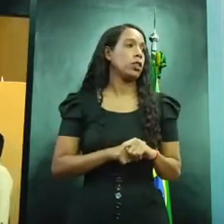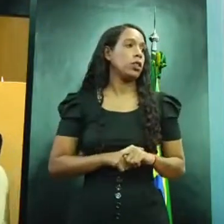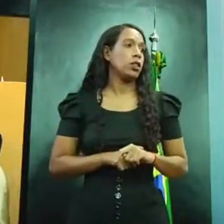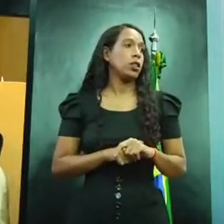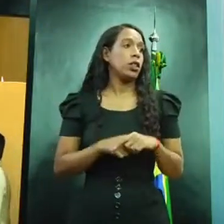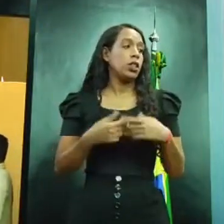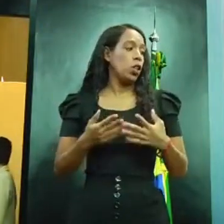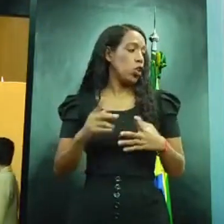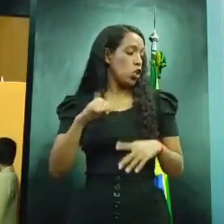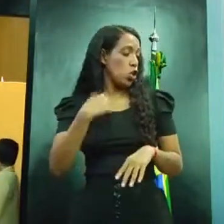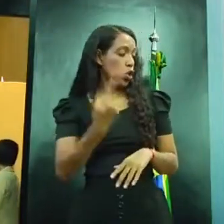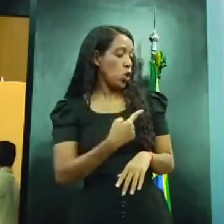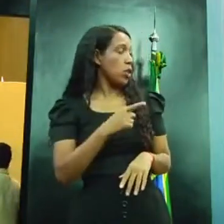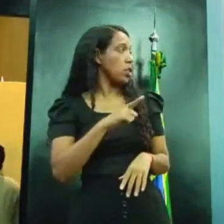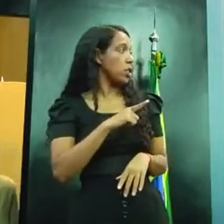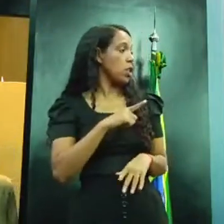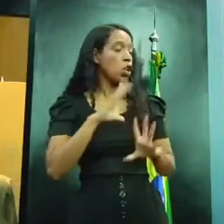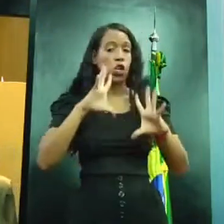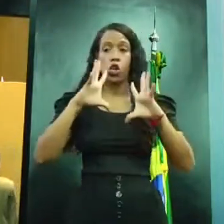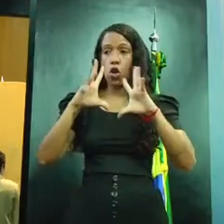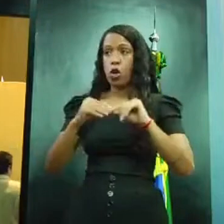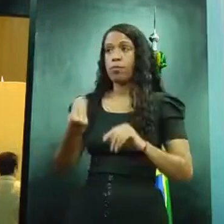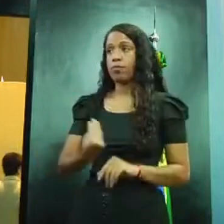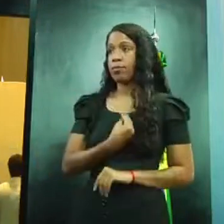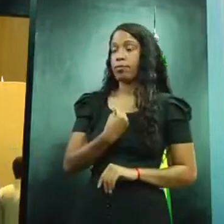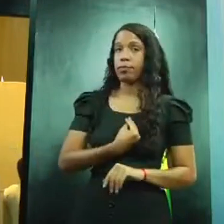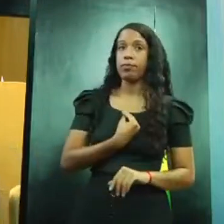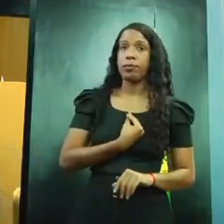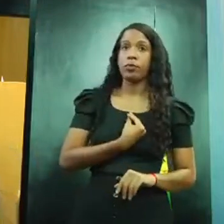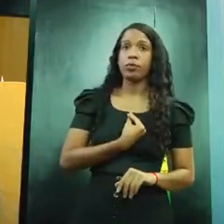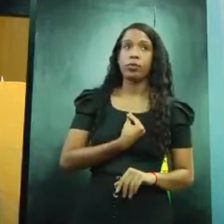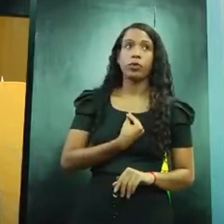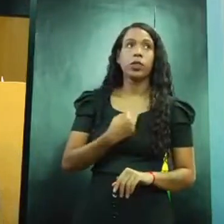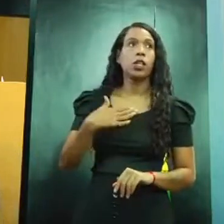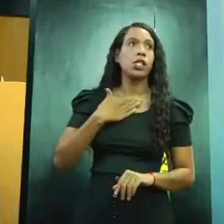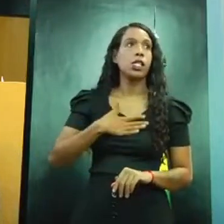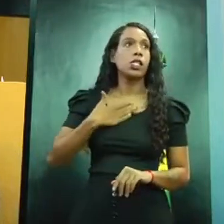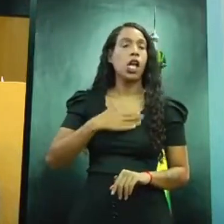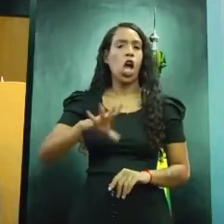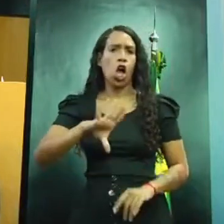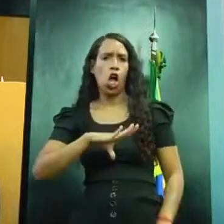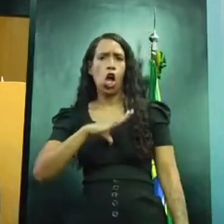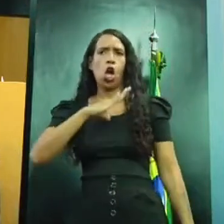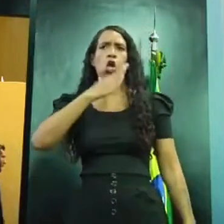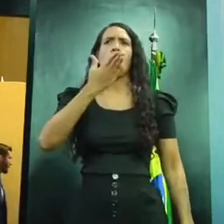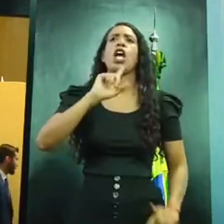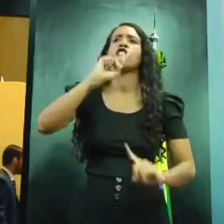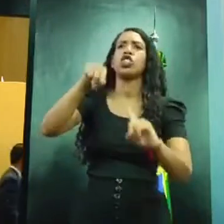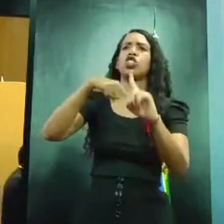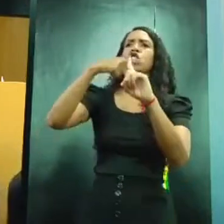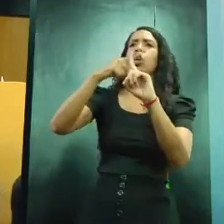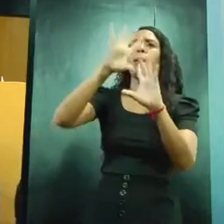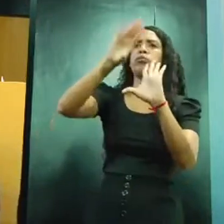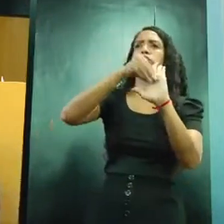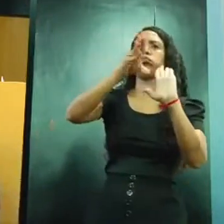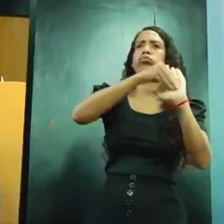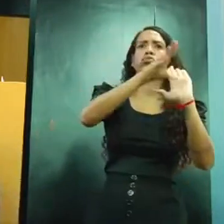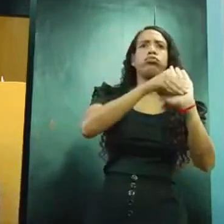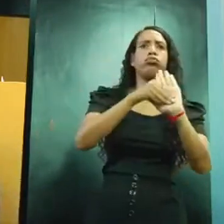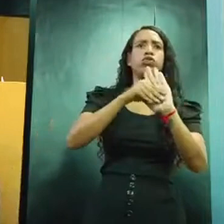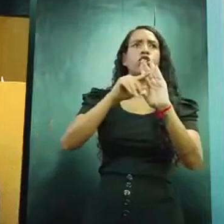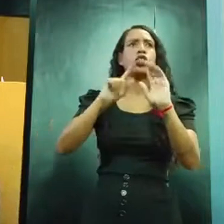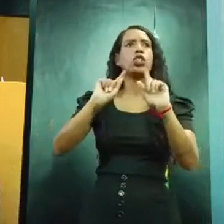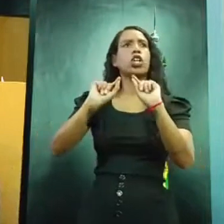Que nós somos aqui, e todos que vêm aqui, a quem eu saúdo pela coragem de se somar ao projeto